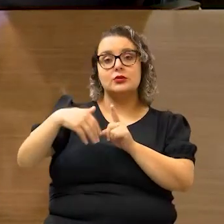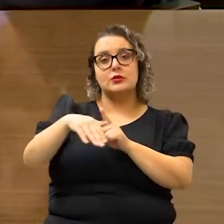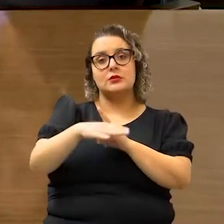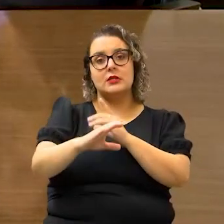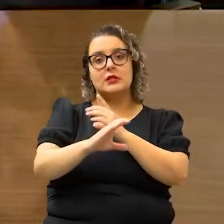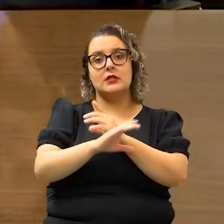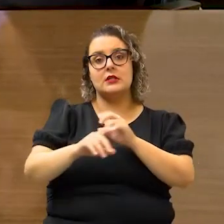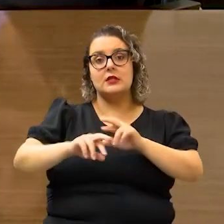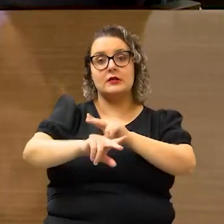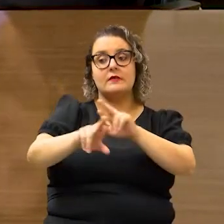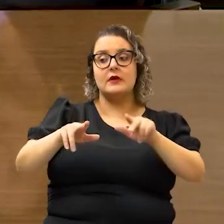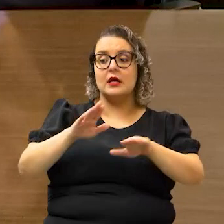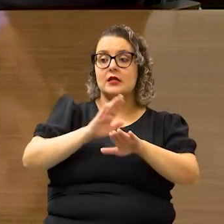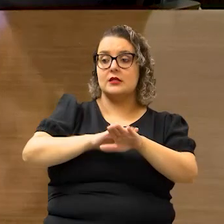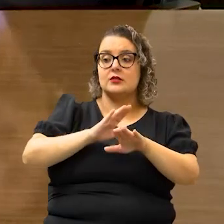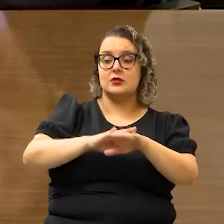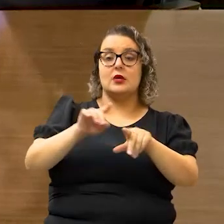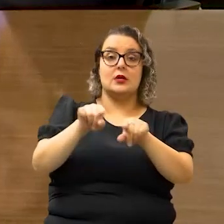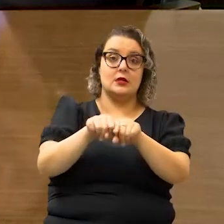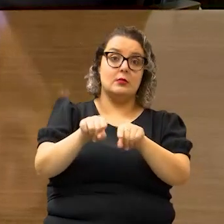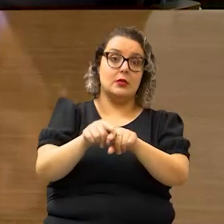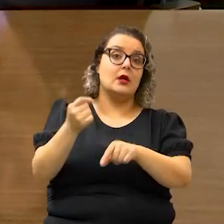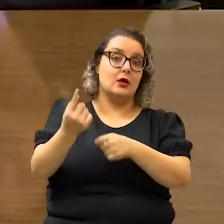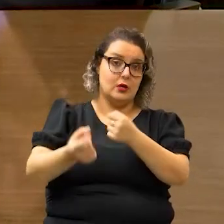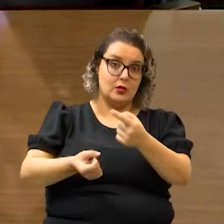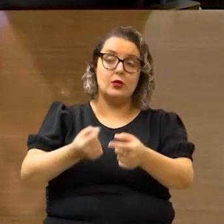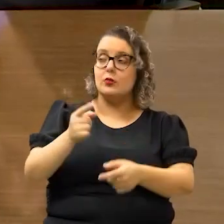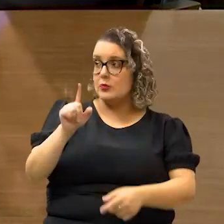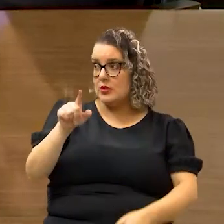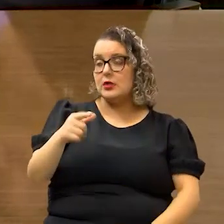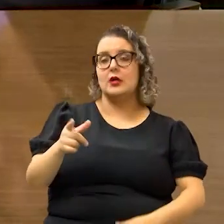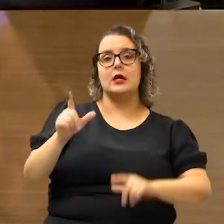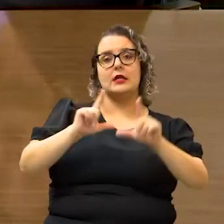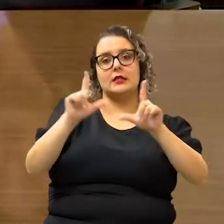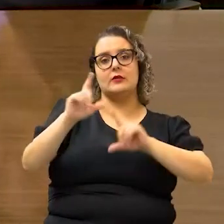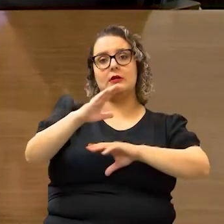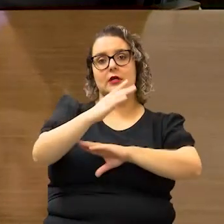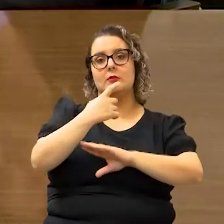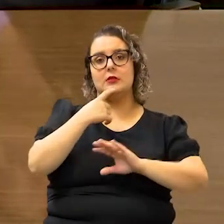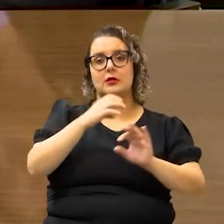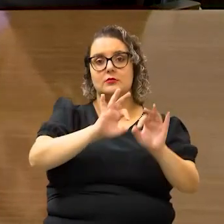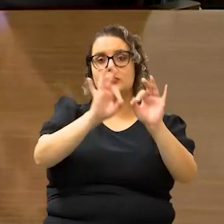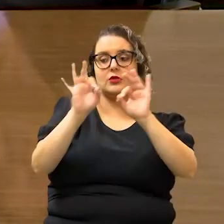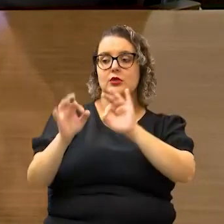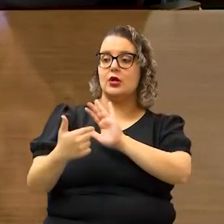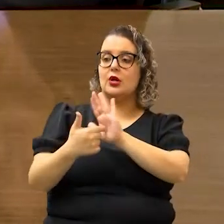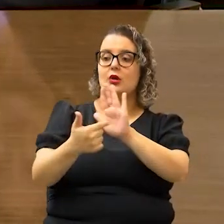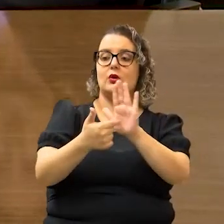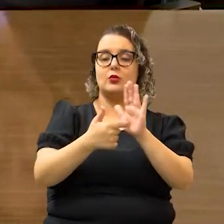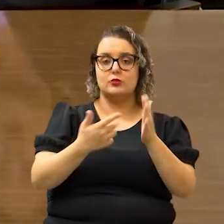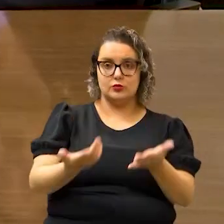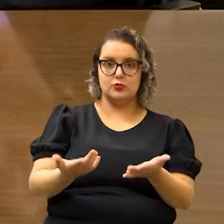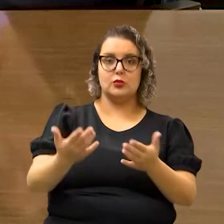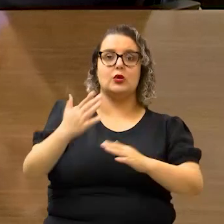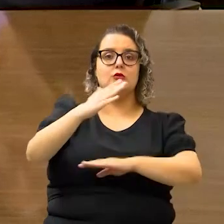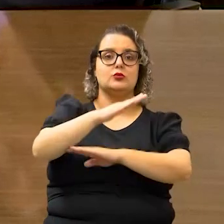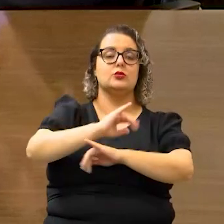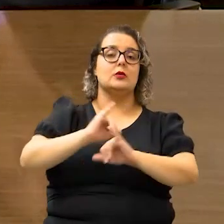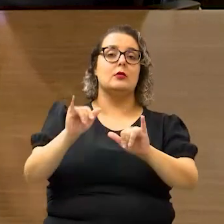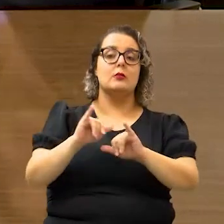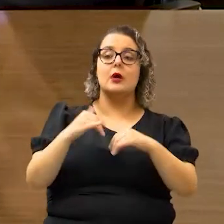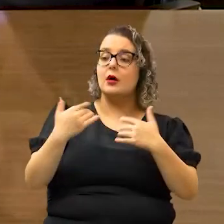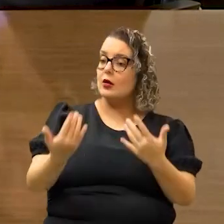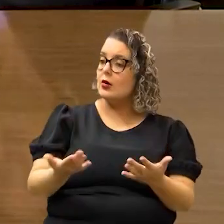Câmara junto à sociedade civil, a gente tem várias ações aqui, inclusive algumas delas a TV Câmara acompanha